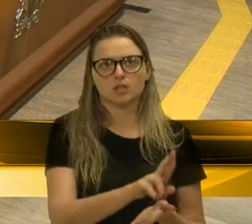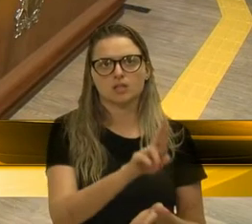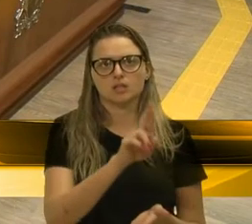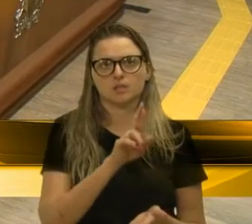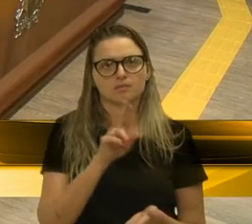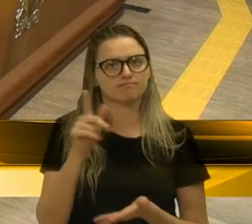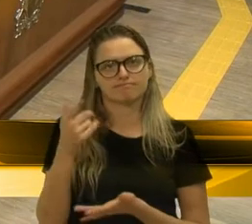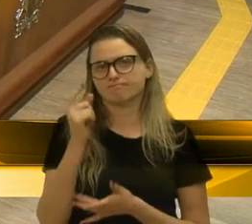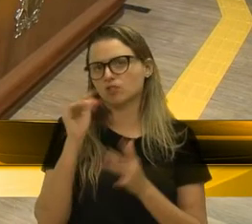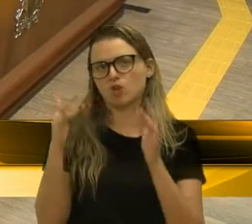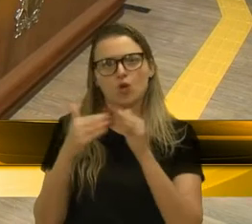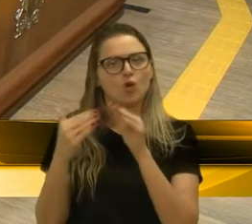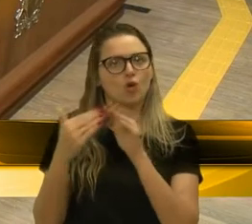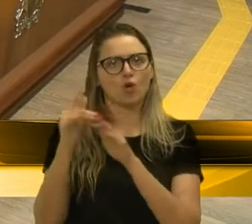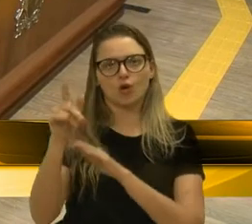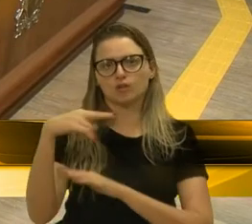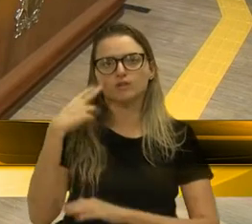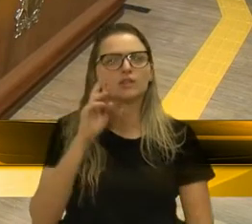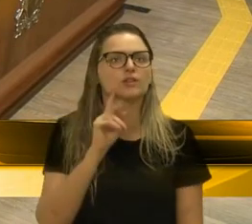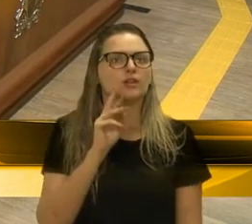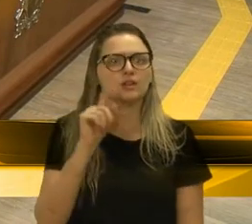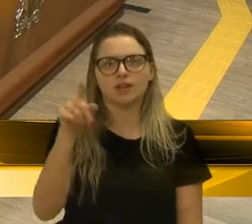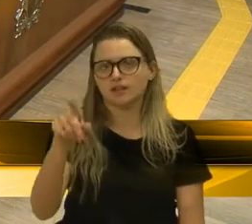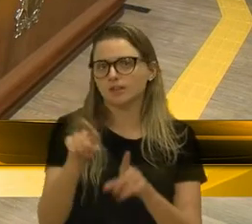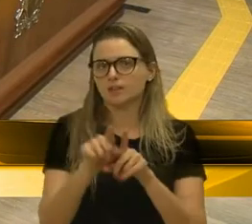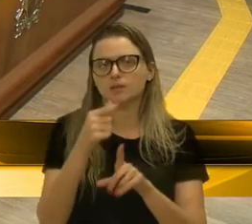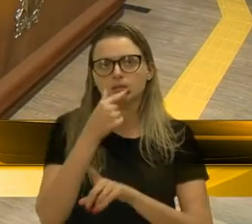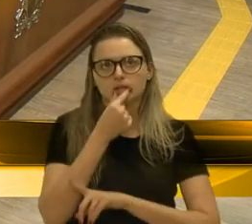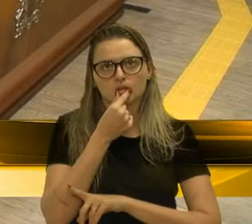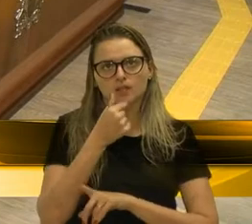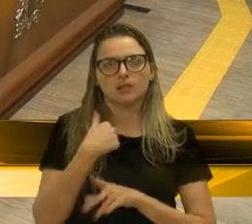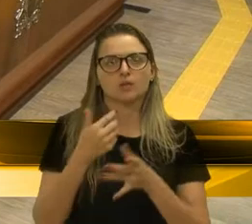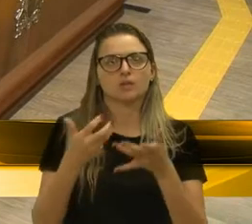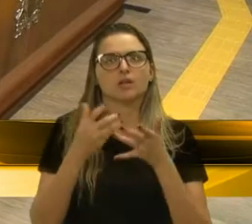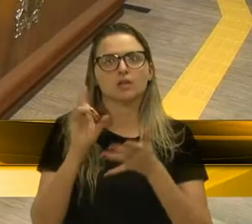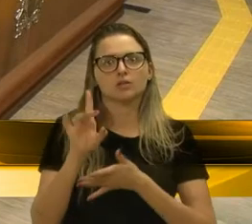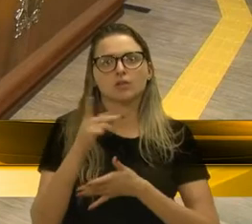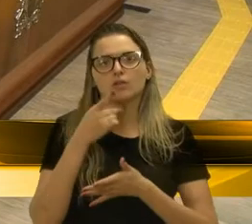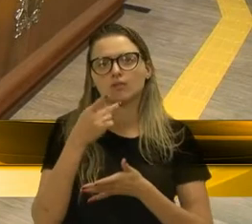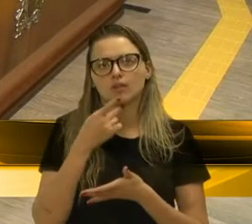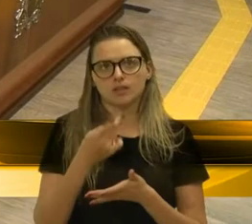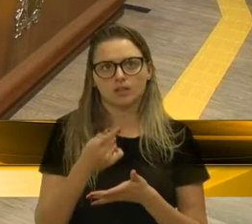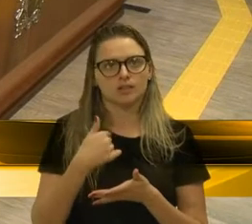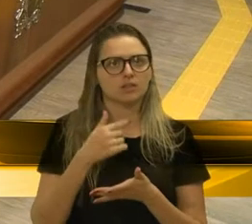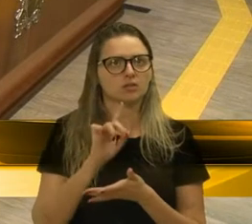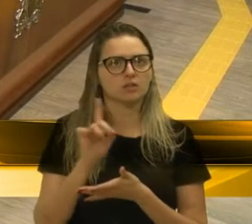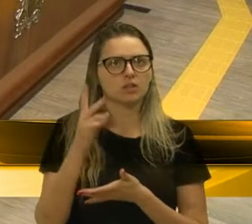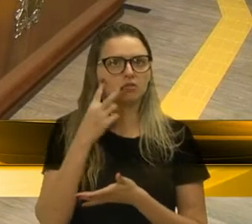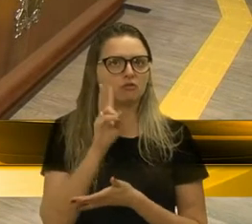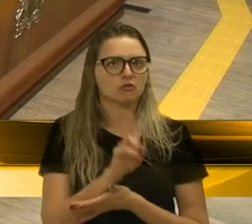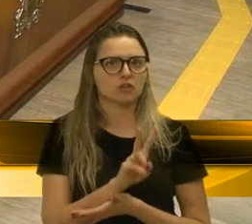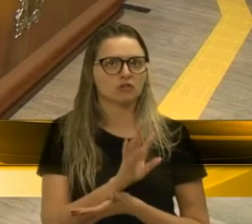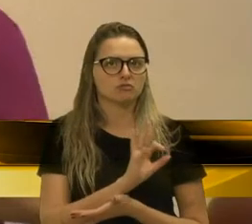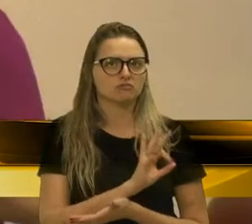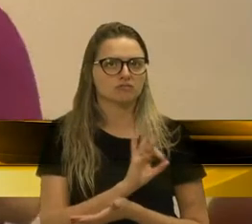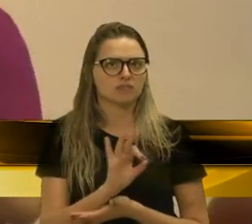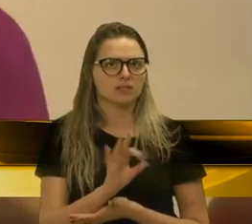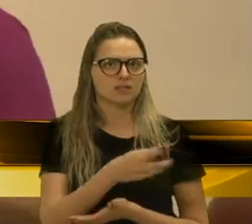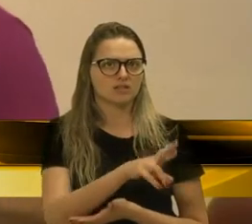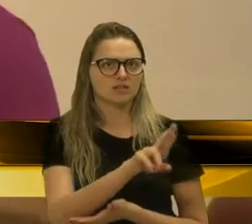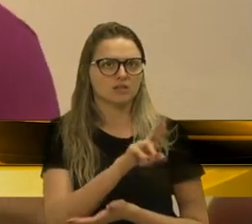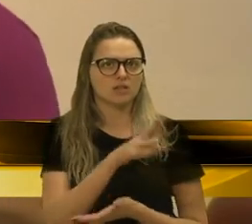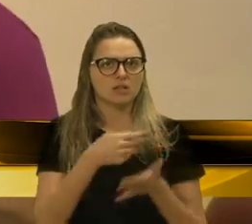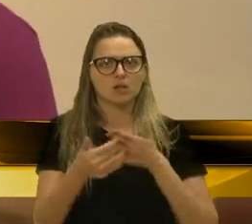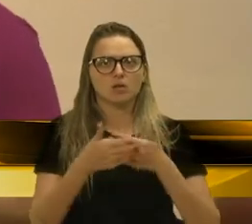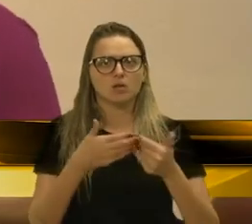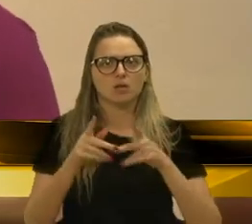vereador Beltrão e também na fala do vereador Renato Oliveira. Eu quero deixar registrado nos anais aqui que eu não vejo nada demais qualquer